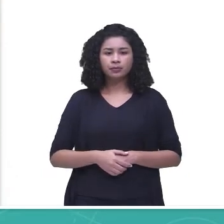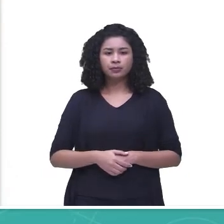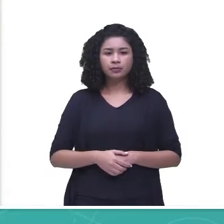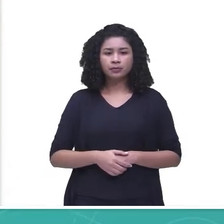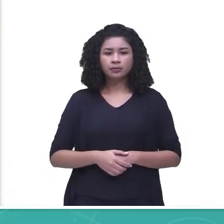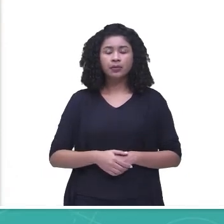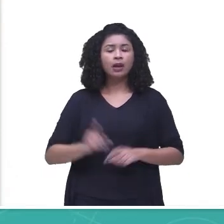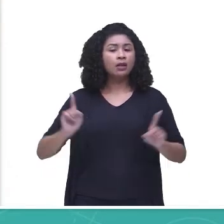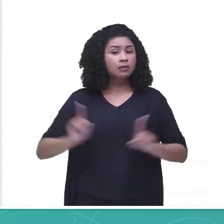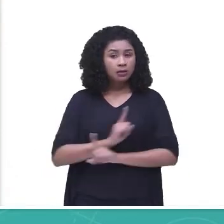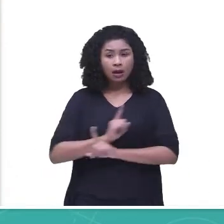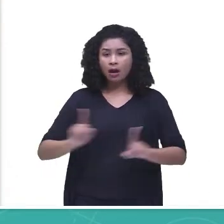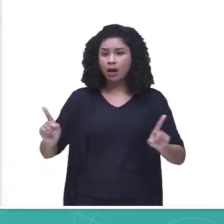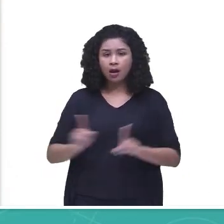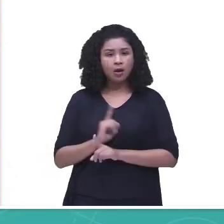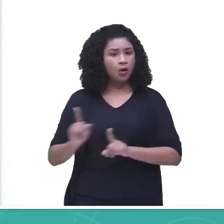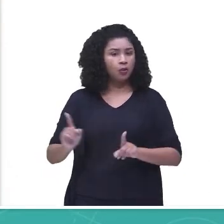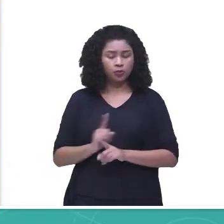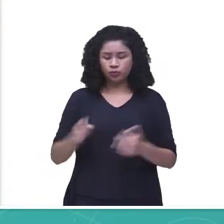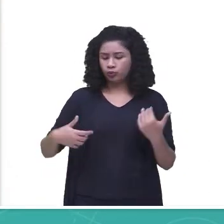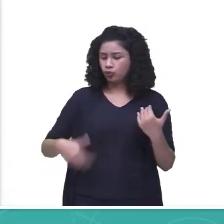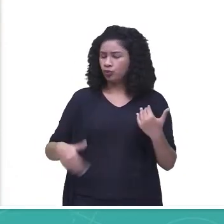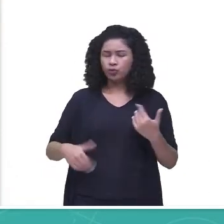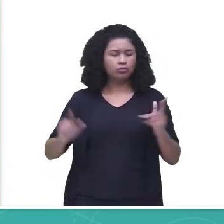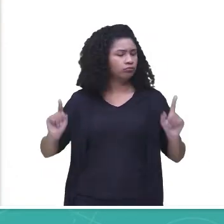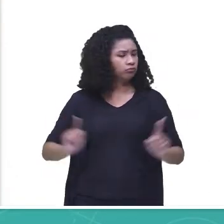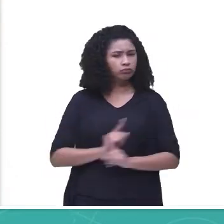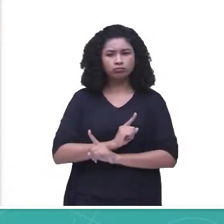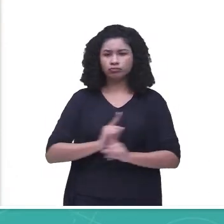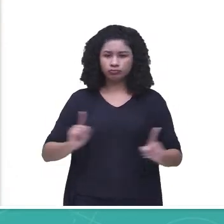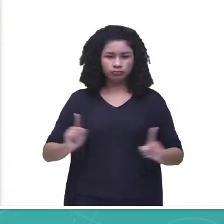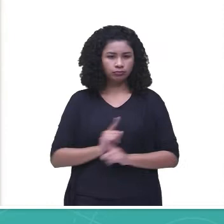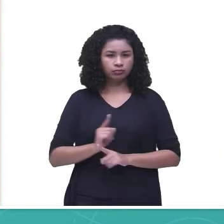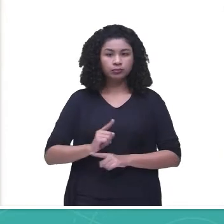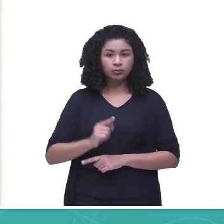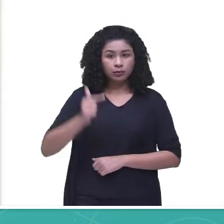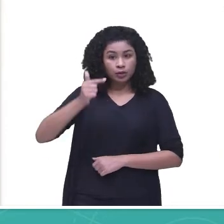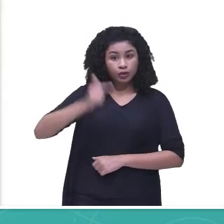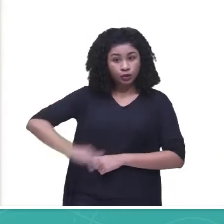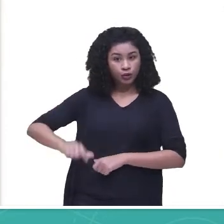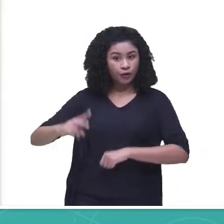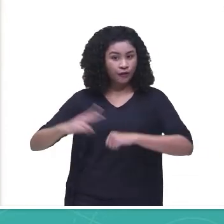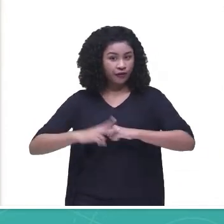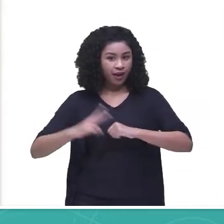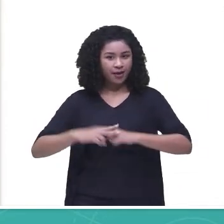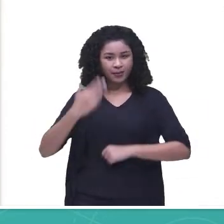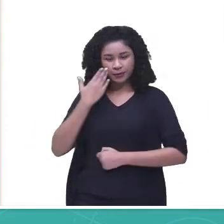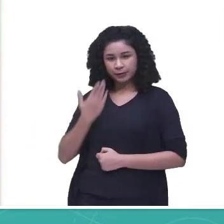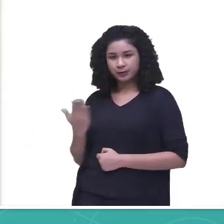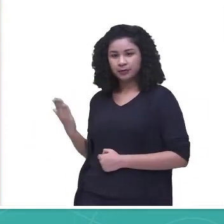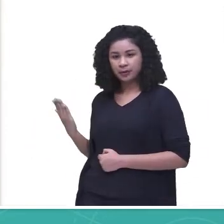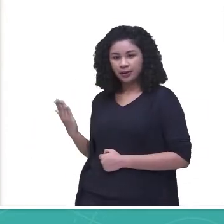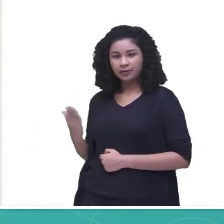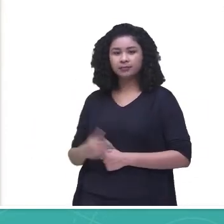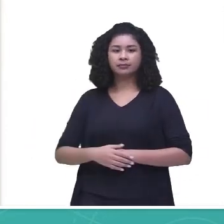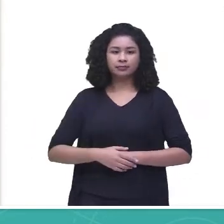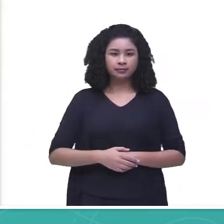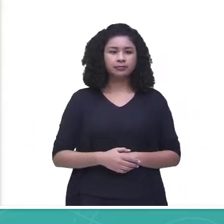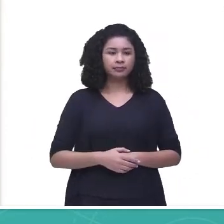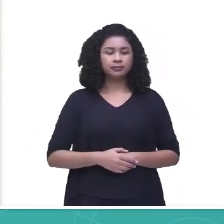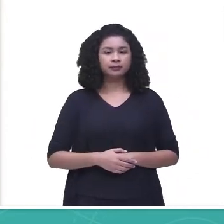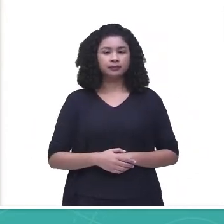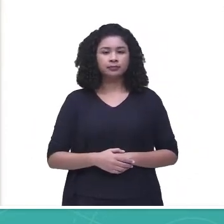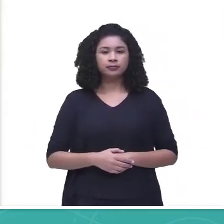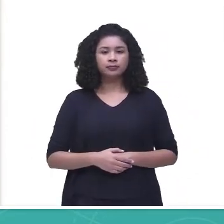don't. Não, elas não tocam. Uma vez mais, estou repetindo o verbo. Então, estou ratificando essa resposta. É como se eu